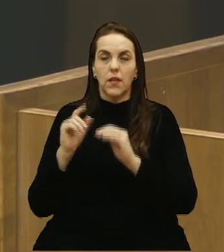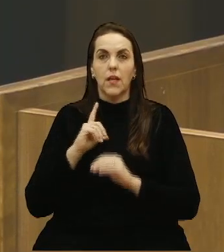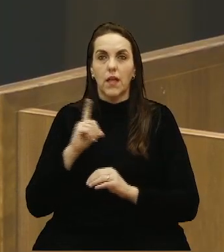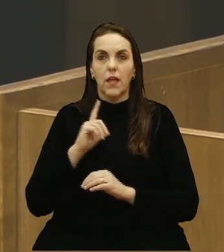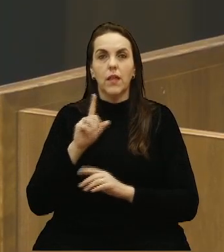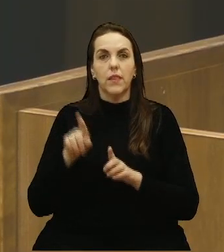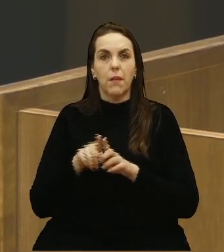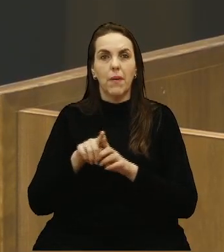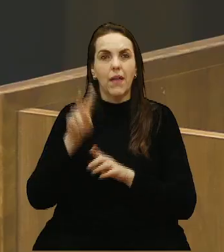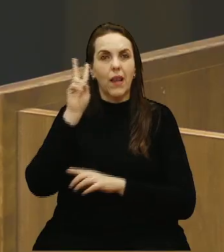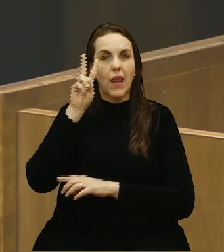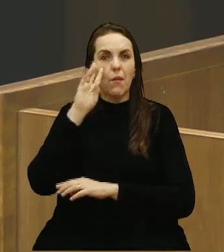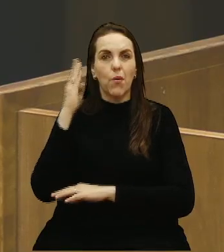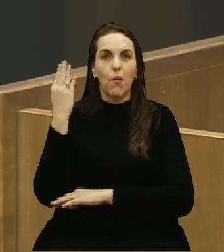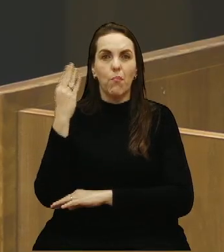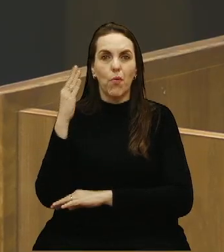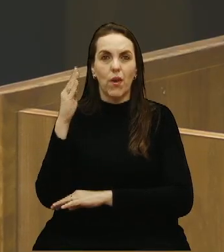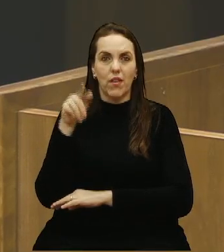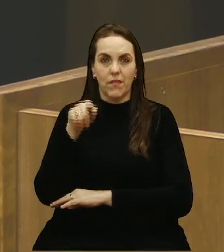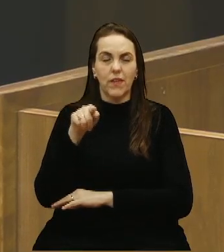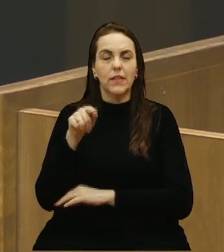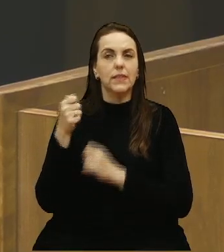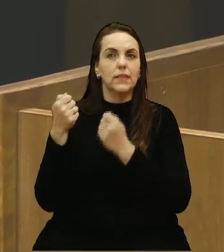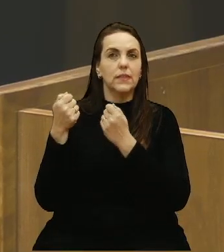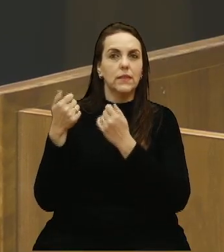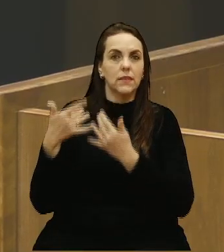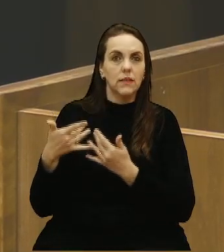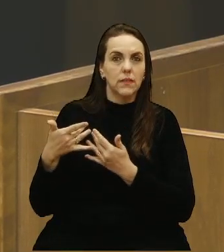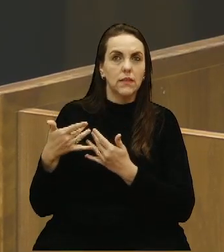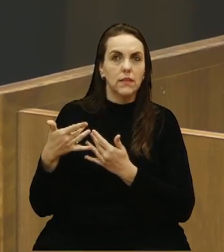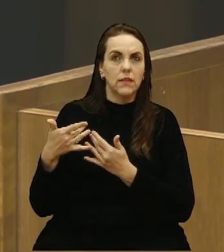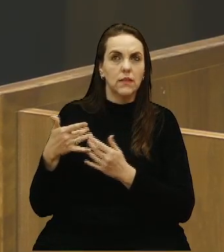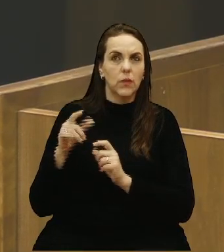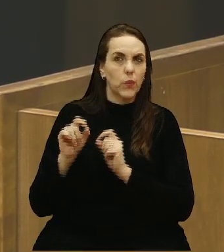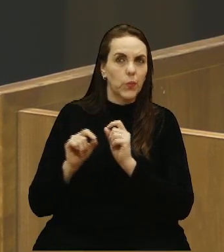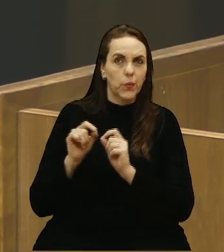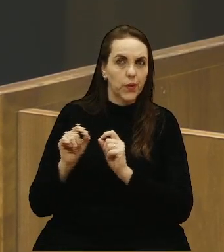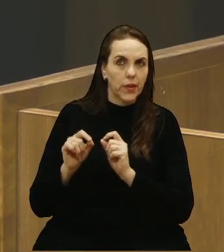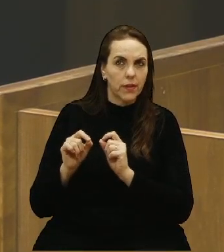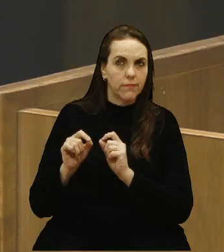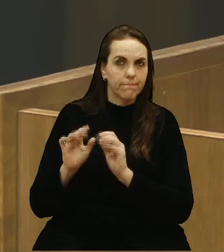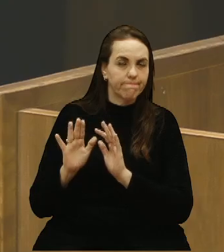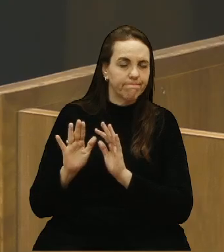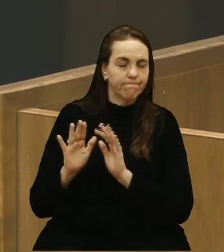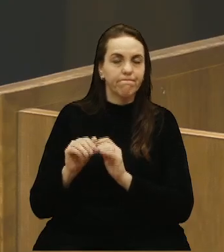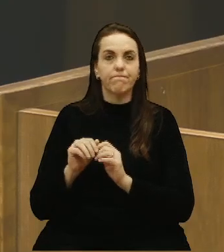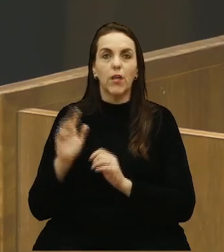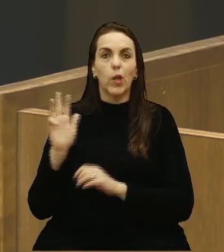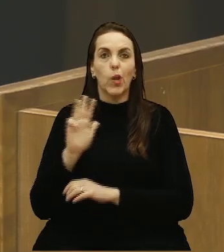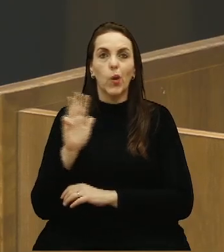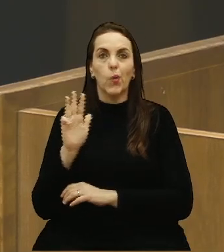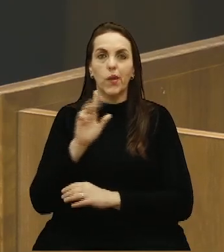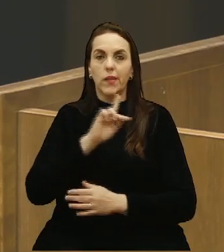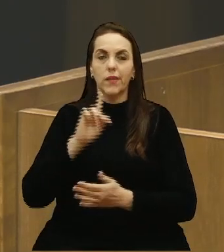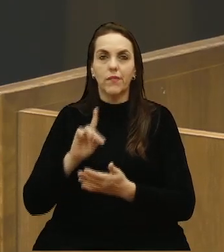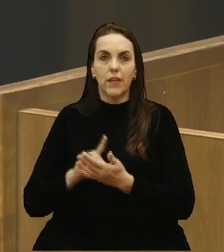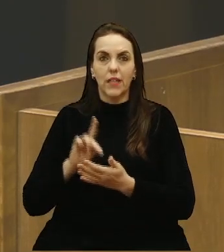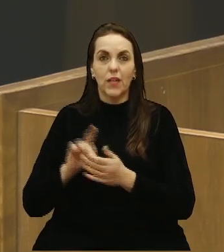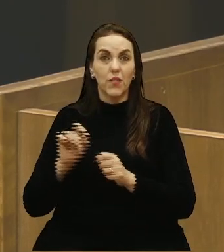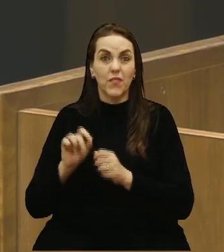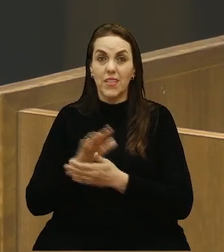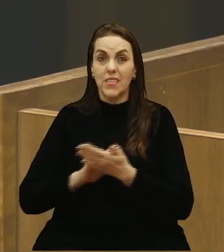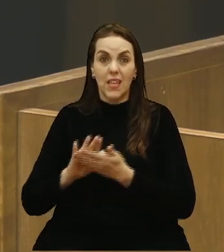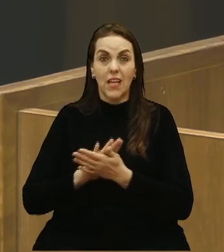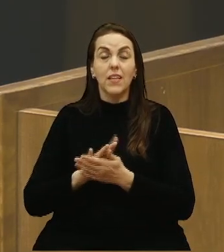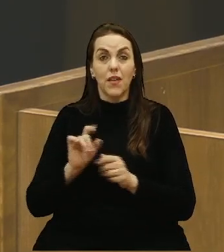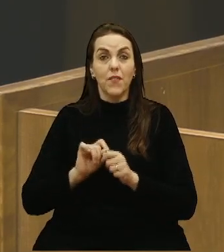também da Bolívia, mas tem o senhor disse até... Como? Sim, e o senhor disse que o Lula, na verdade, não fez nada. Ele até fez,